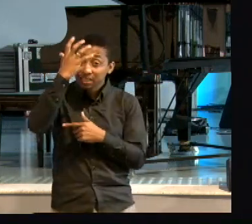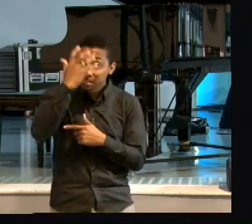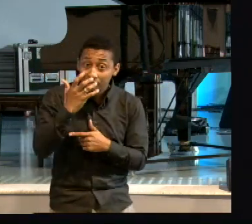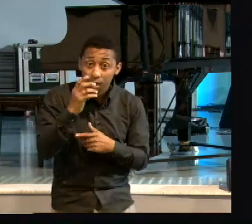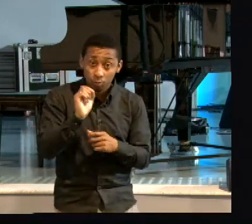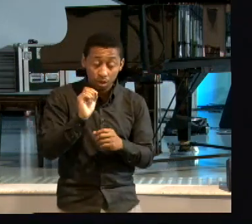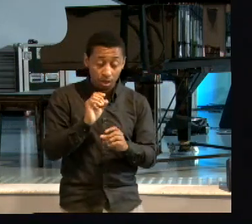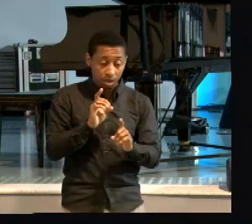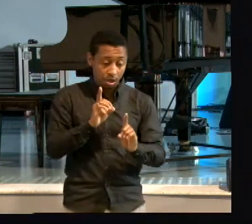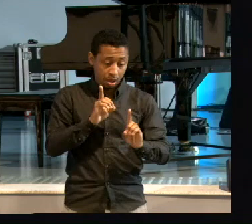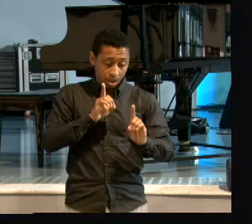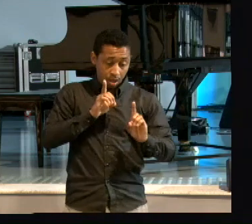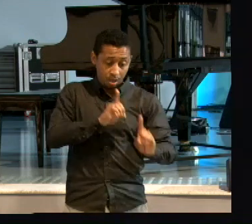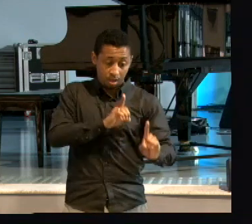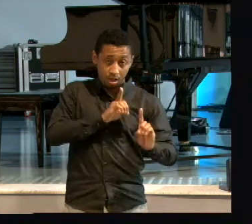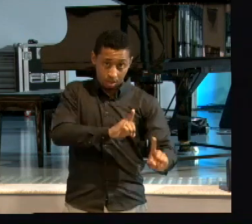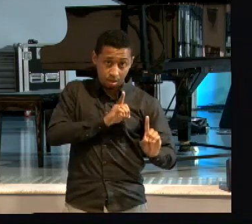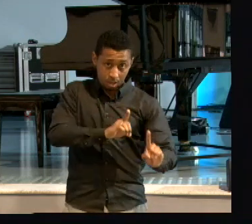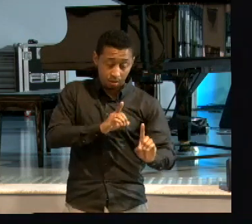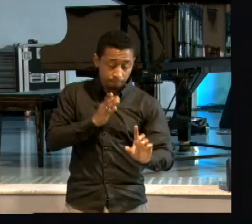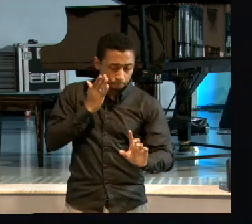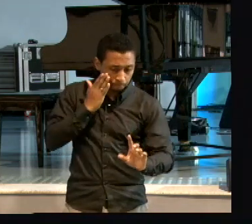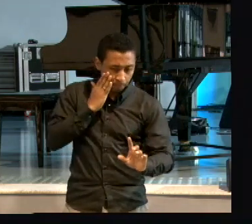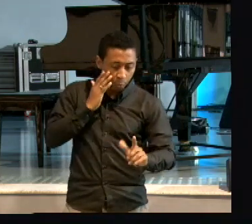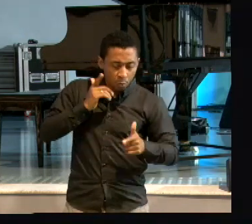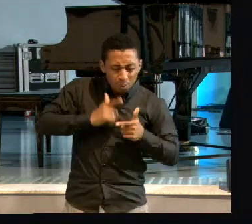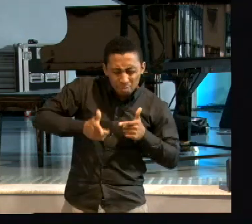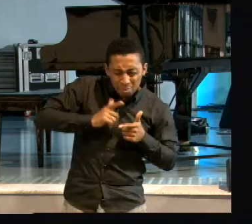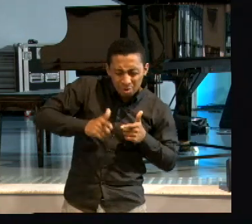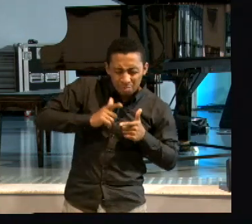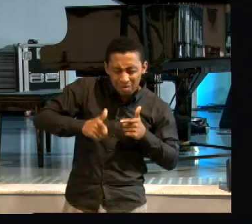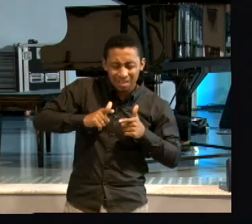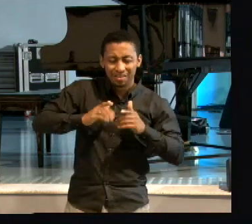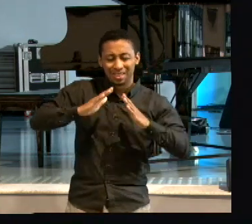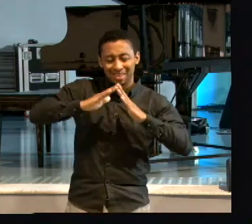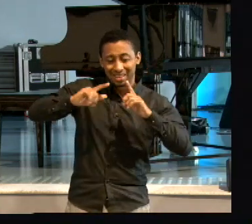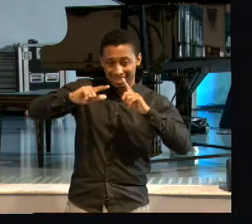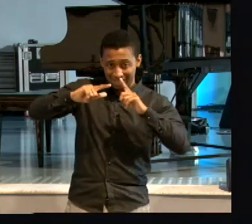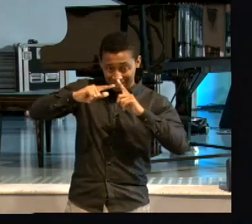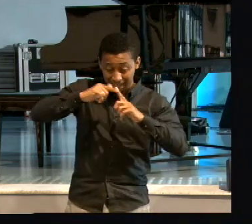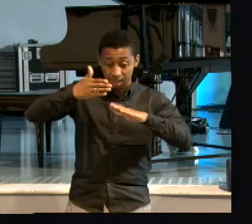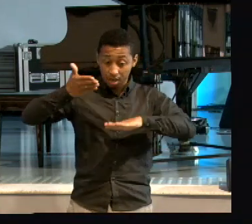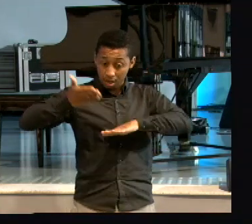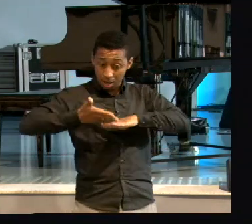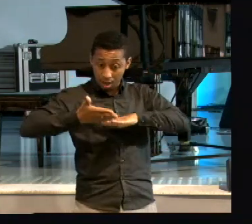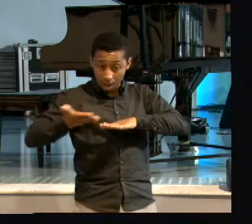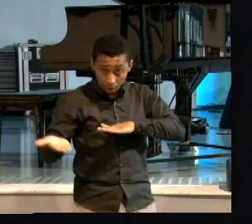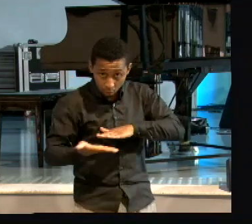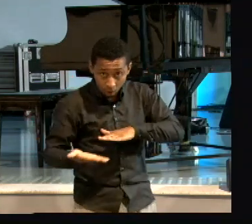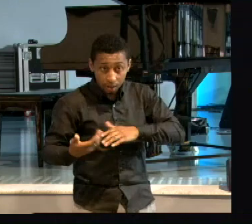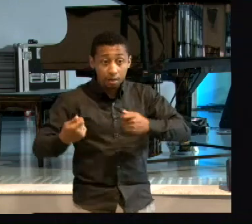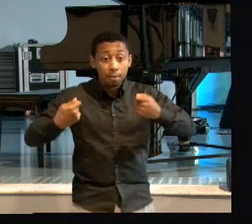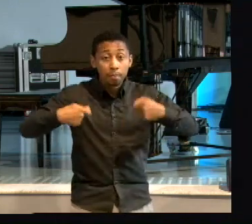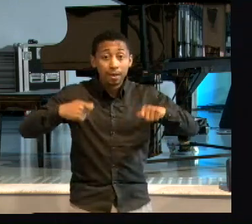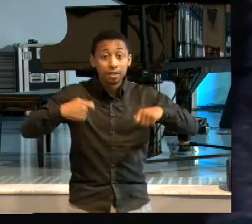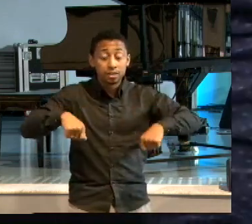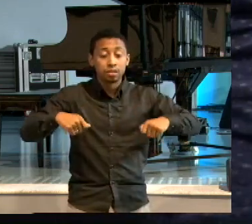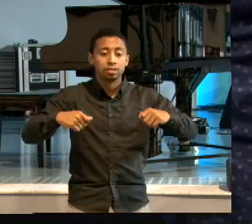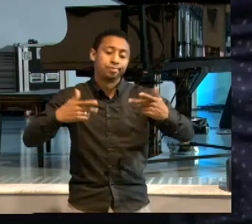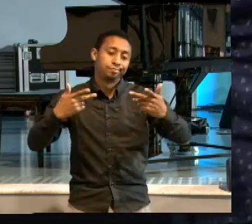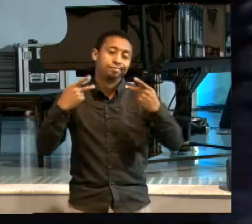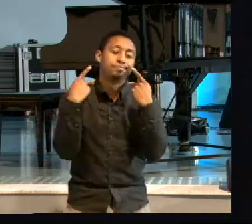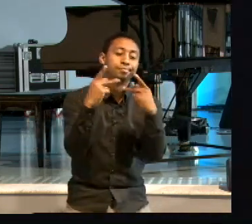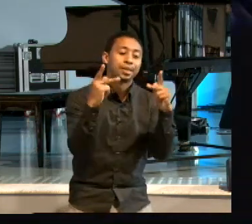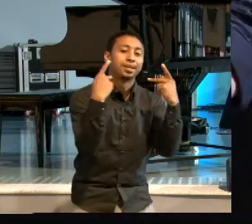doutrinária. O nosso problema na igreja moderna é muito maior. Nós precisamos falar de motivação e propósito. Quem dá o vestido,